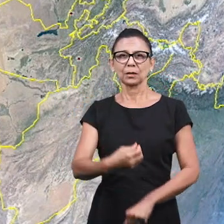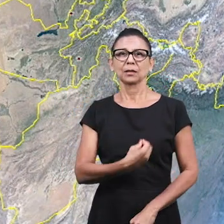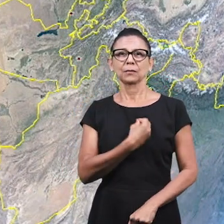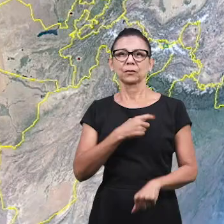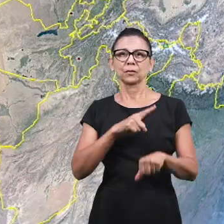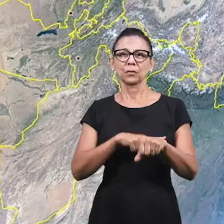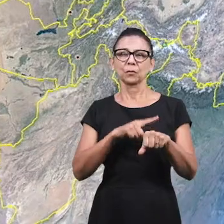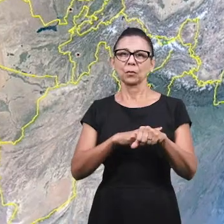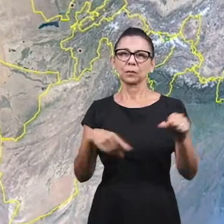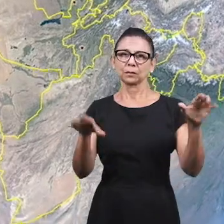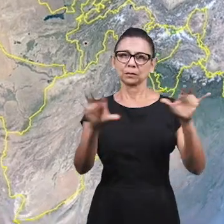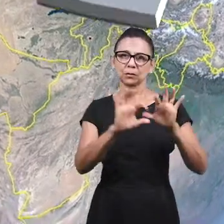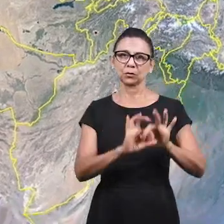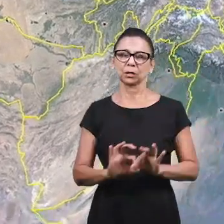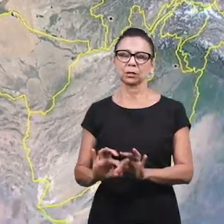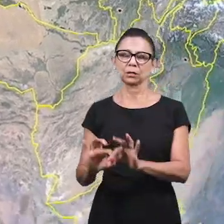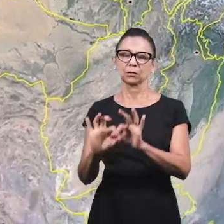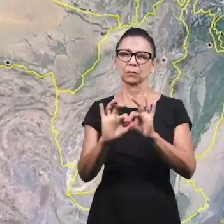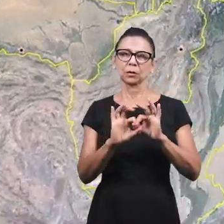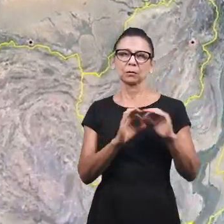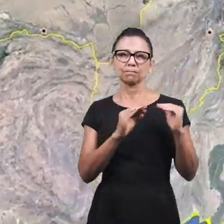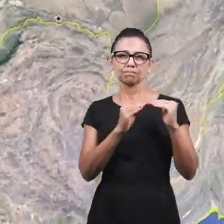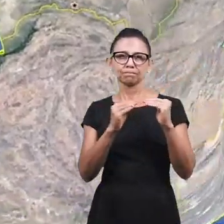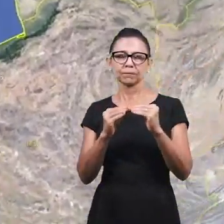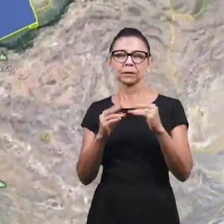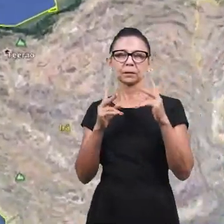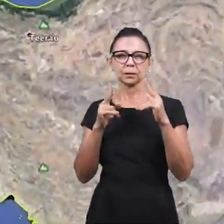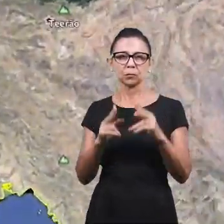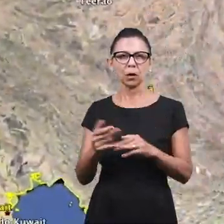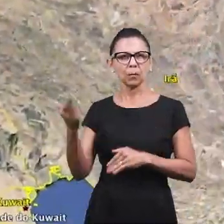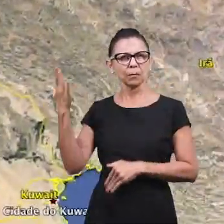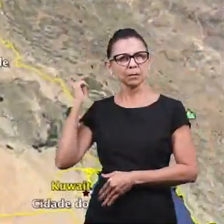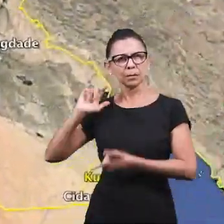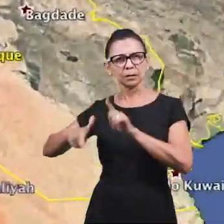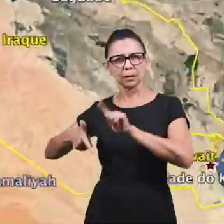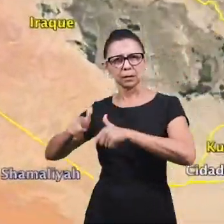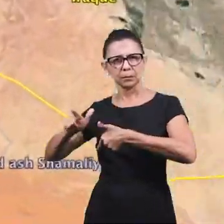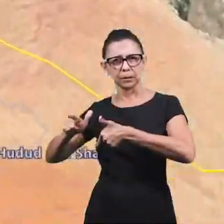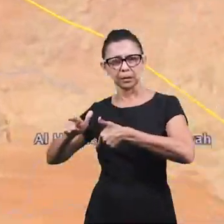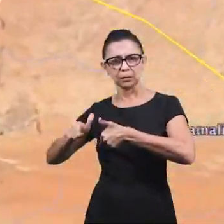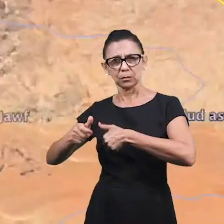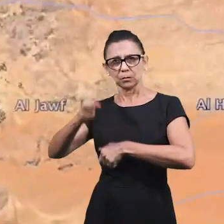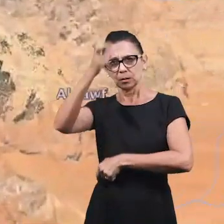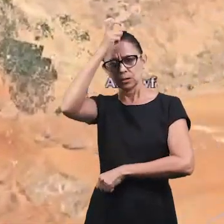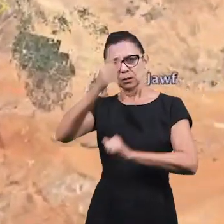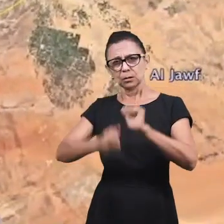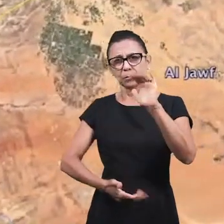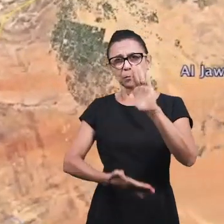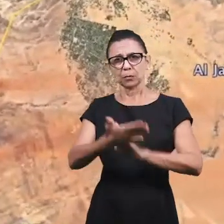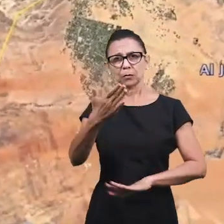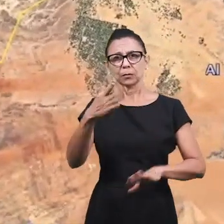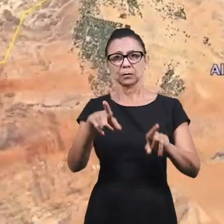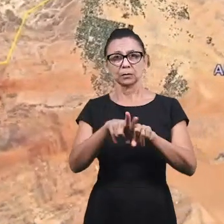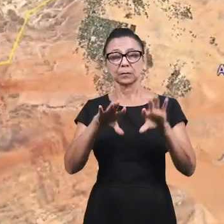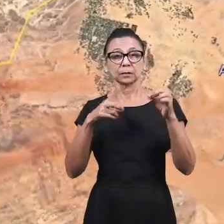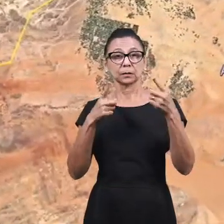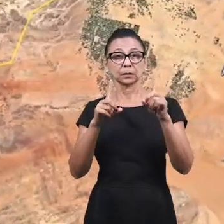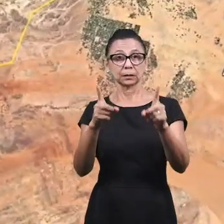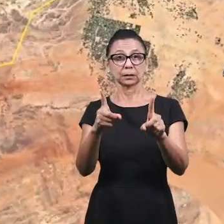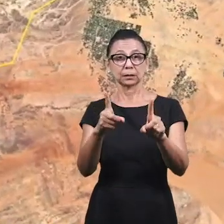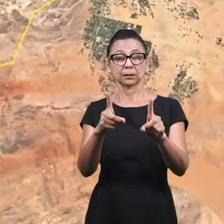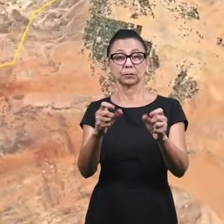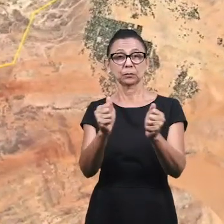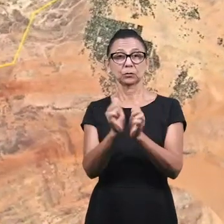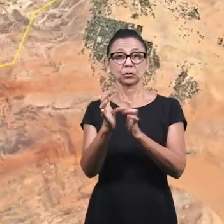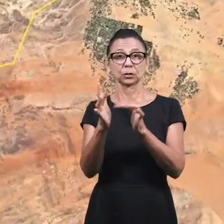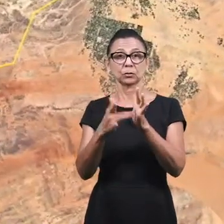momento de unidade e comunhão, como viveram os hebreus na saída do Egito e os discípulos com o Senhor Jesus na véspera